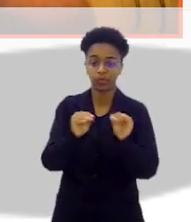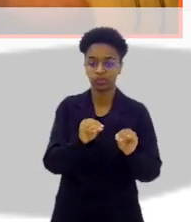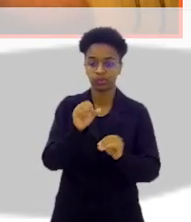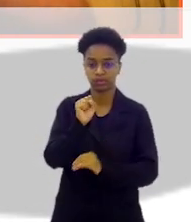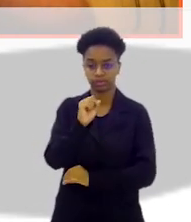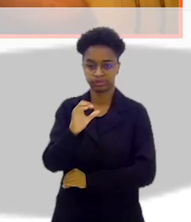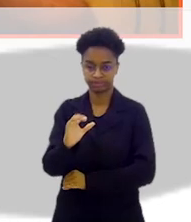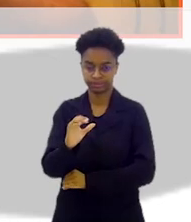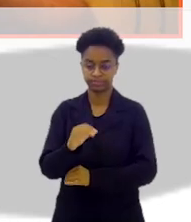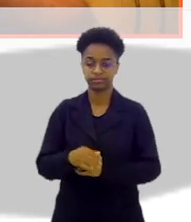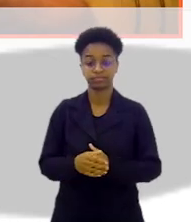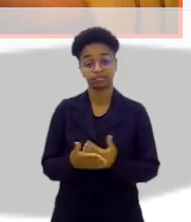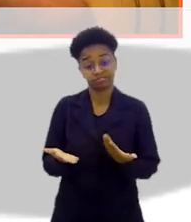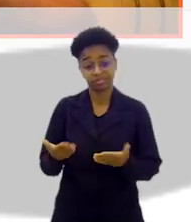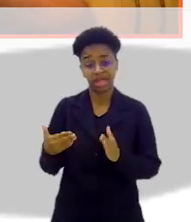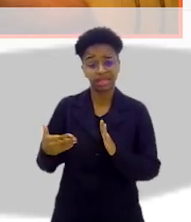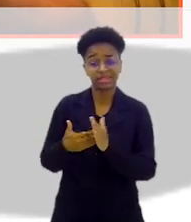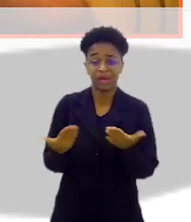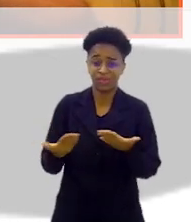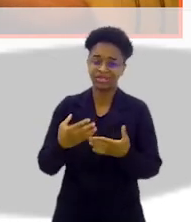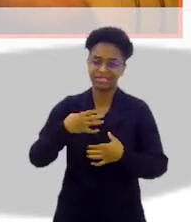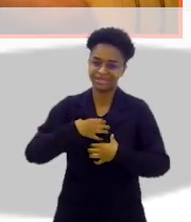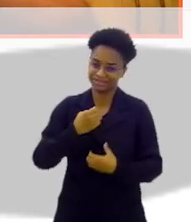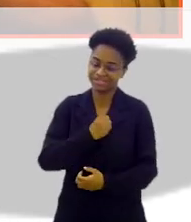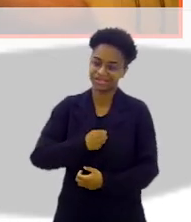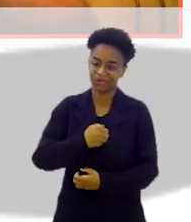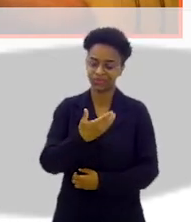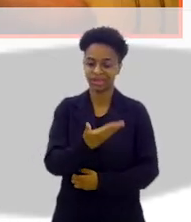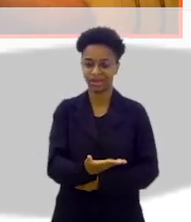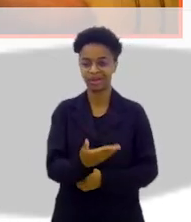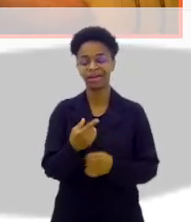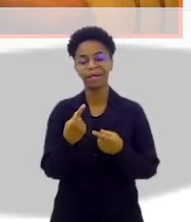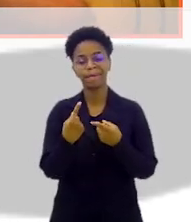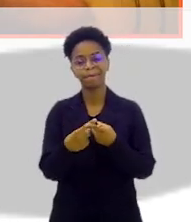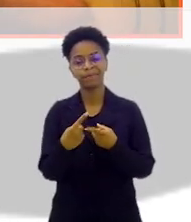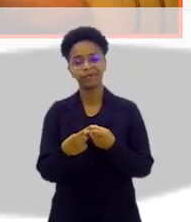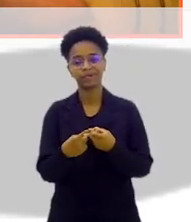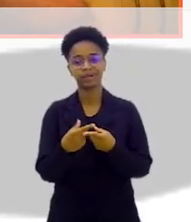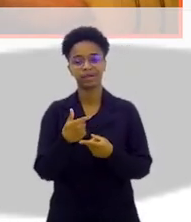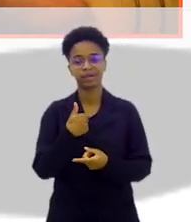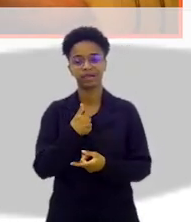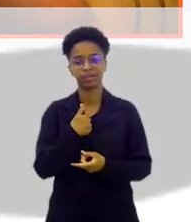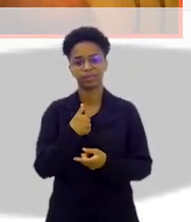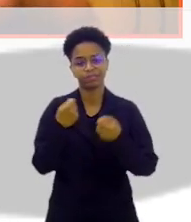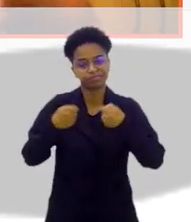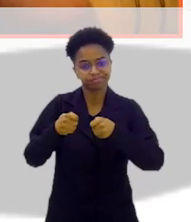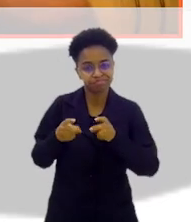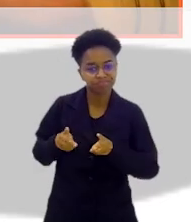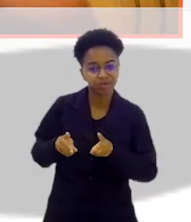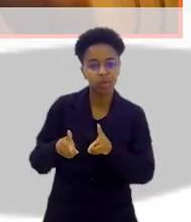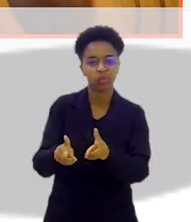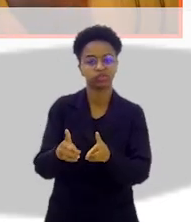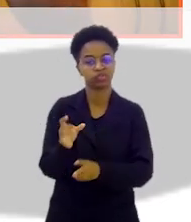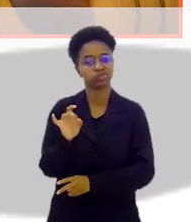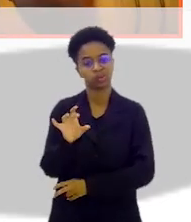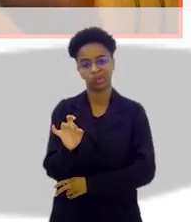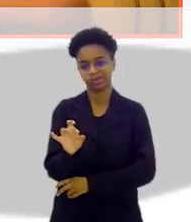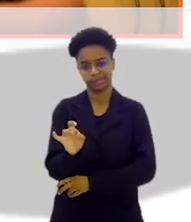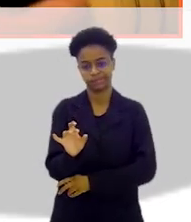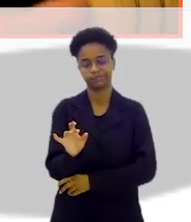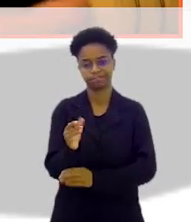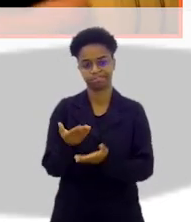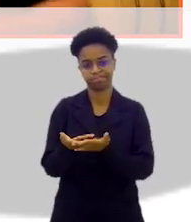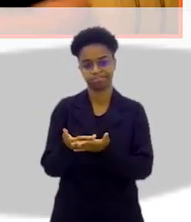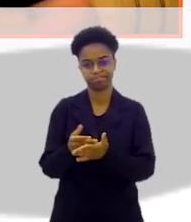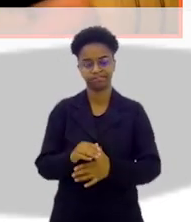ela se mudou para Santa Catarina, e até hoje eu sinto falta dela, porque eu tive que continuar